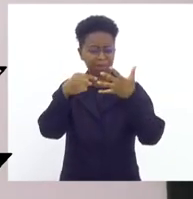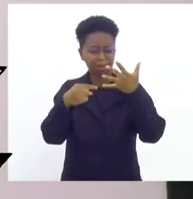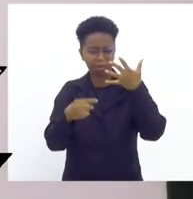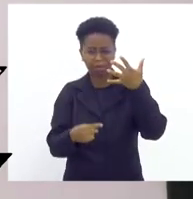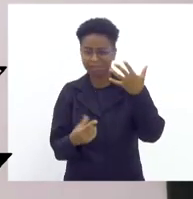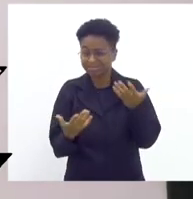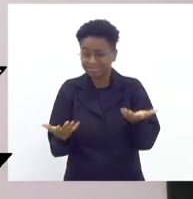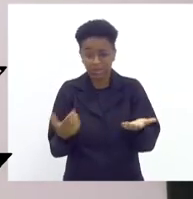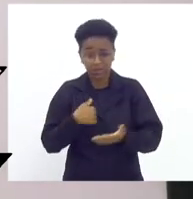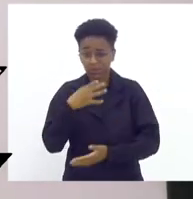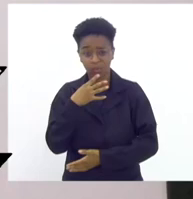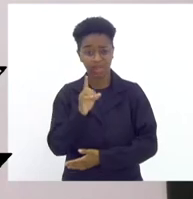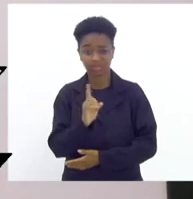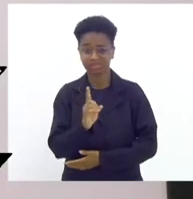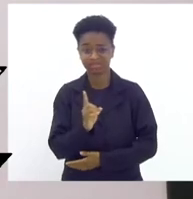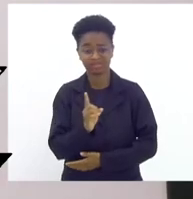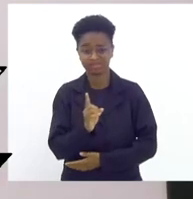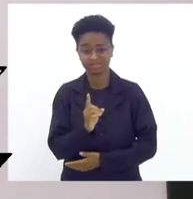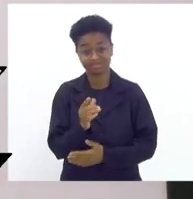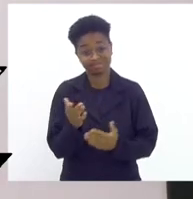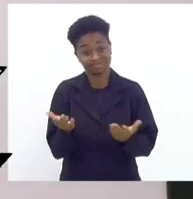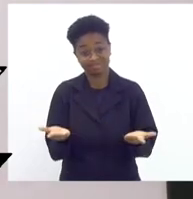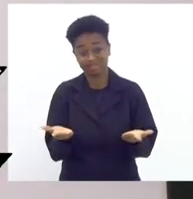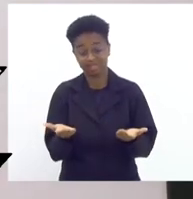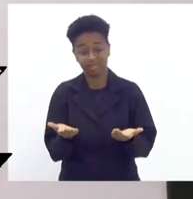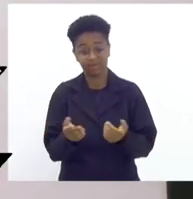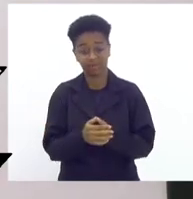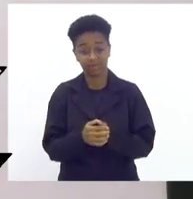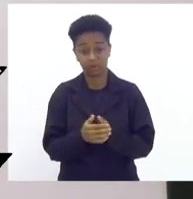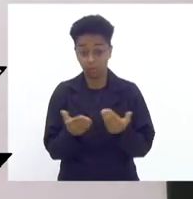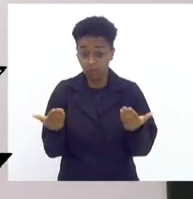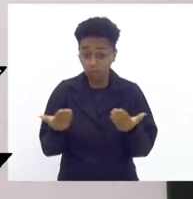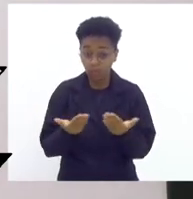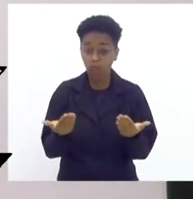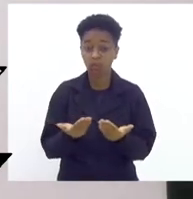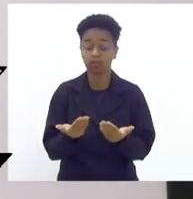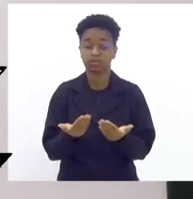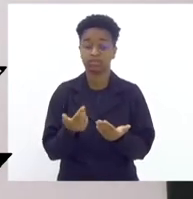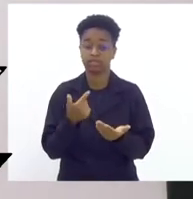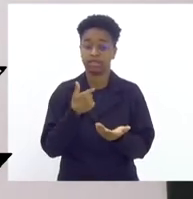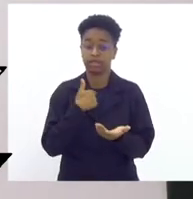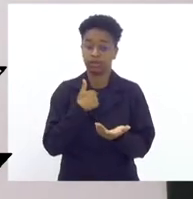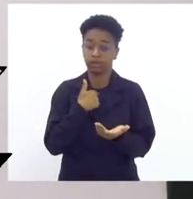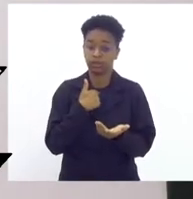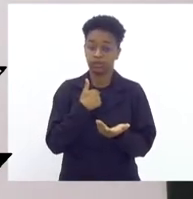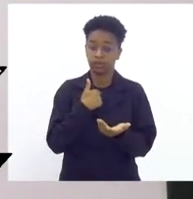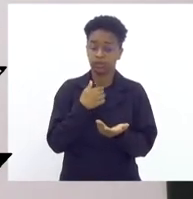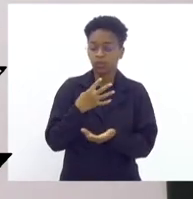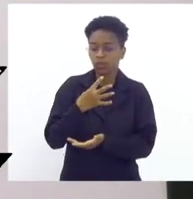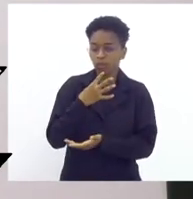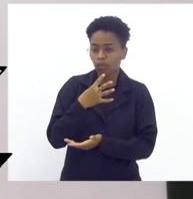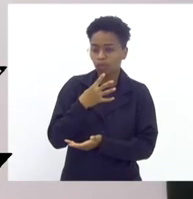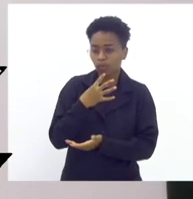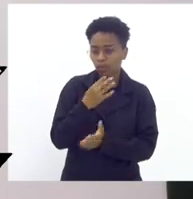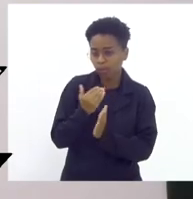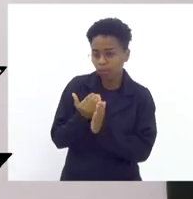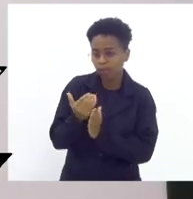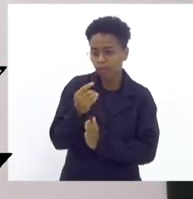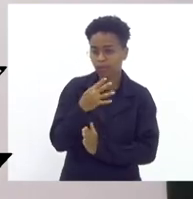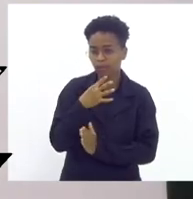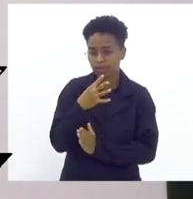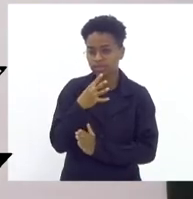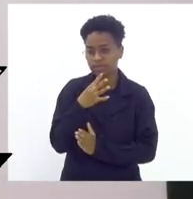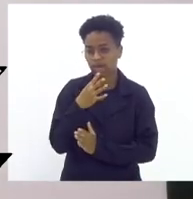então colocando aqui e bom oi em dia foi conhecido todo